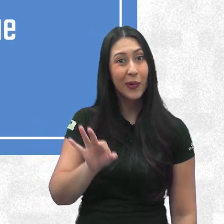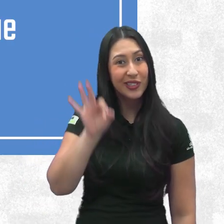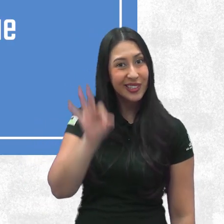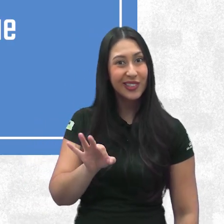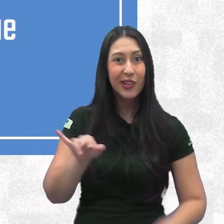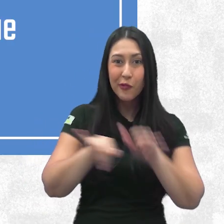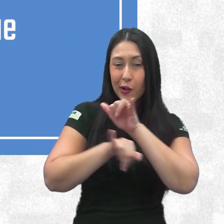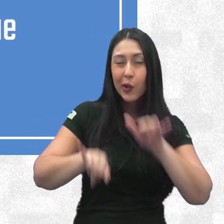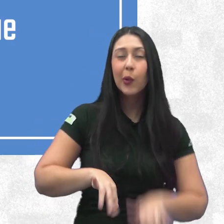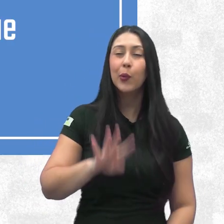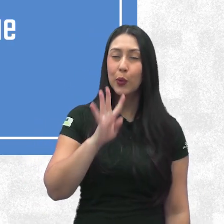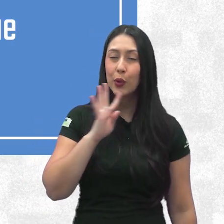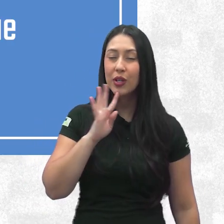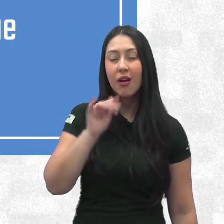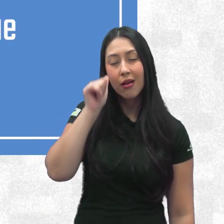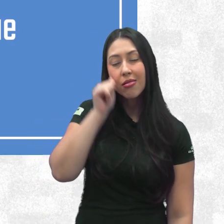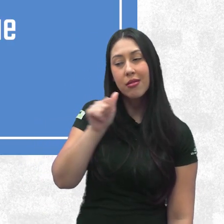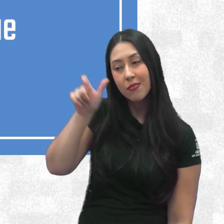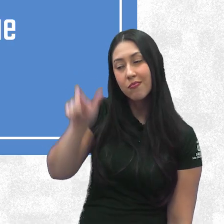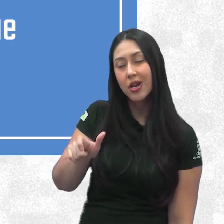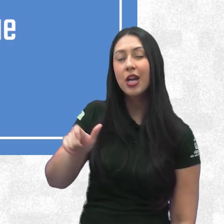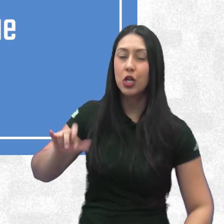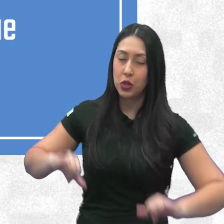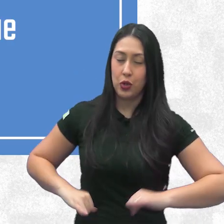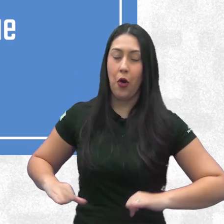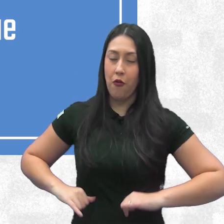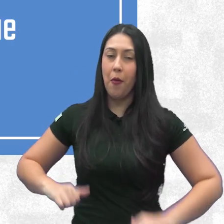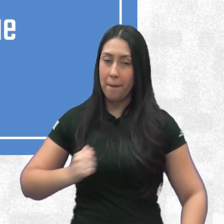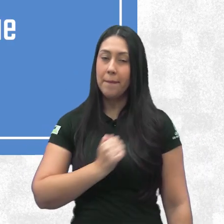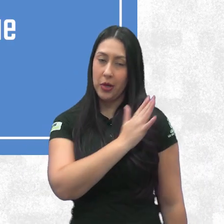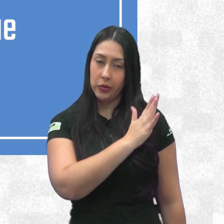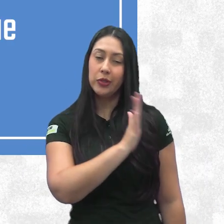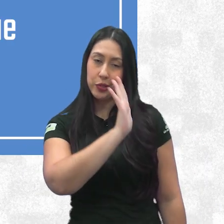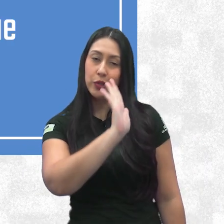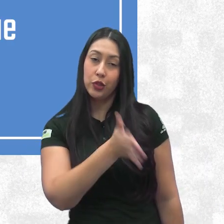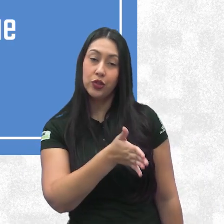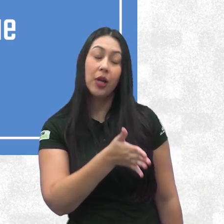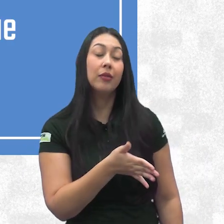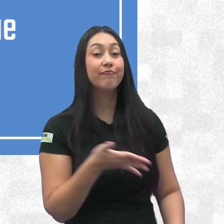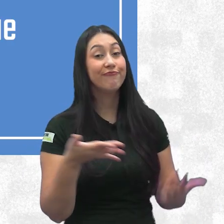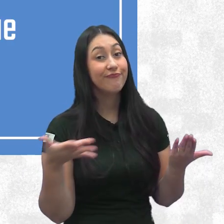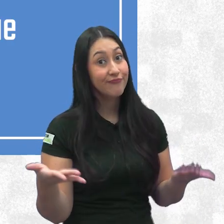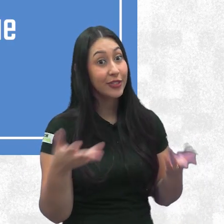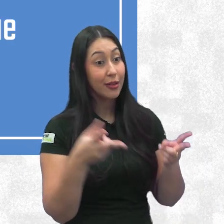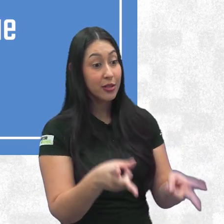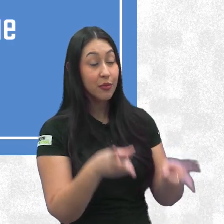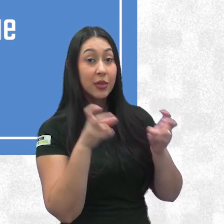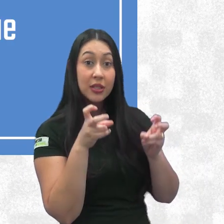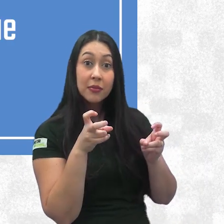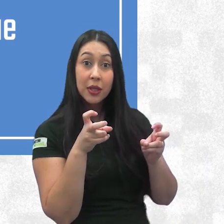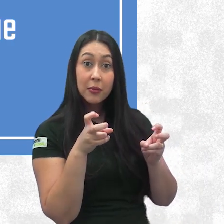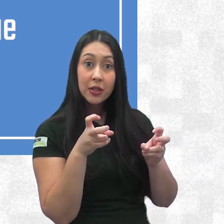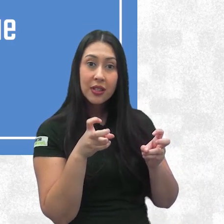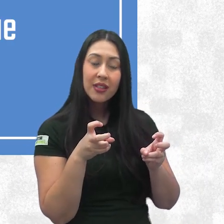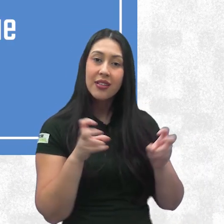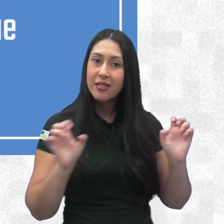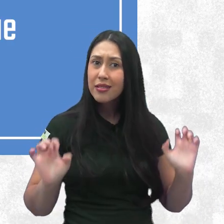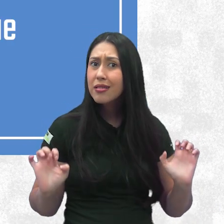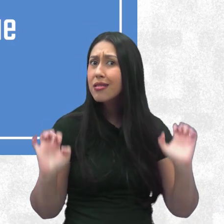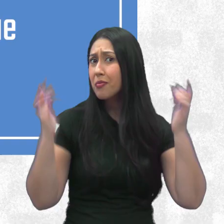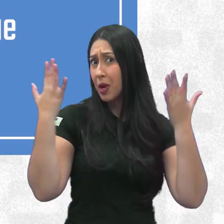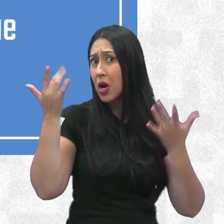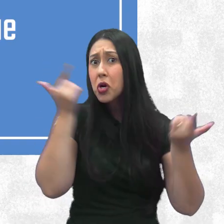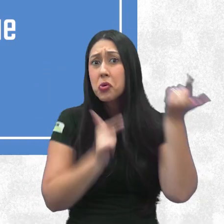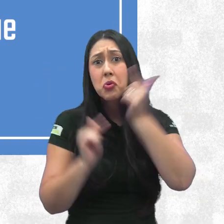42% delas afirmaram conhecer outra mulher que foi discriminada dessa mesma forma. Isso tudo nos mostra que, além